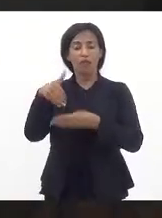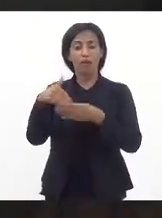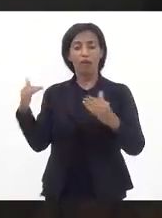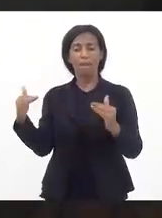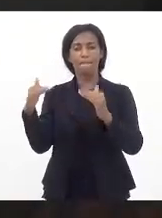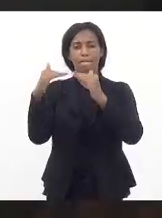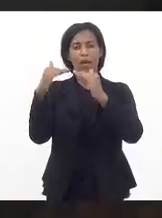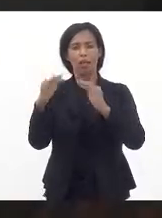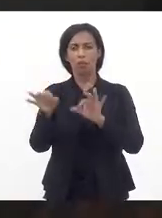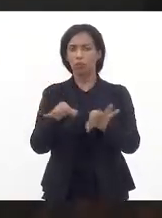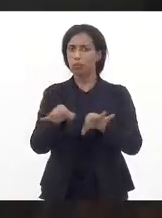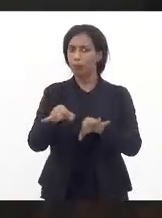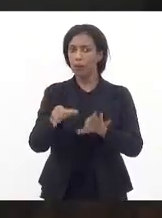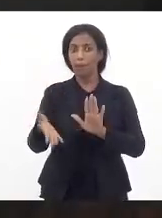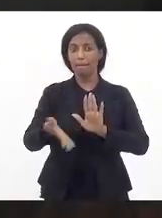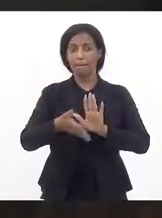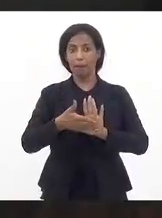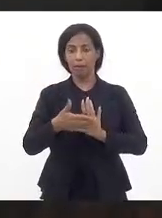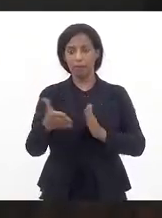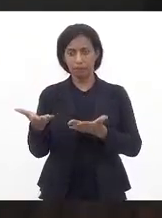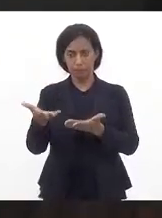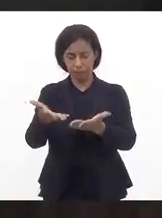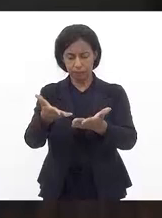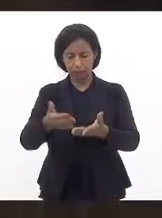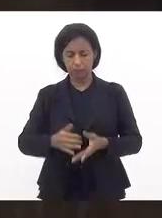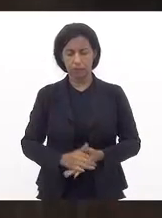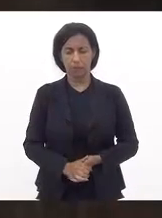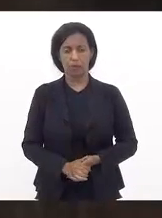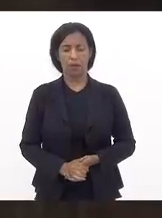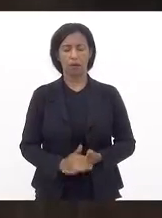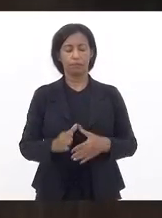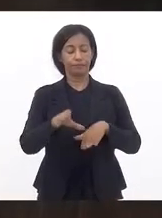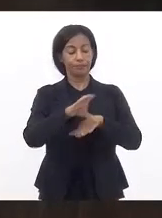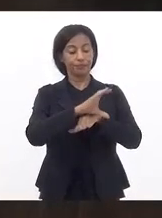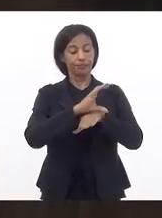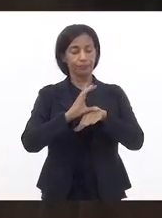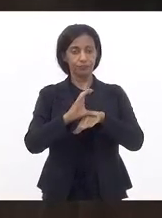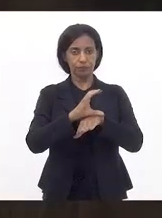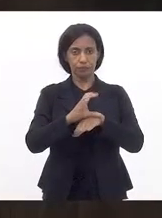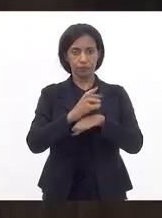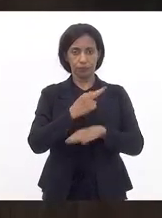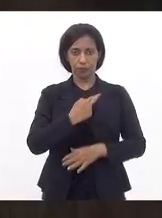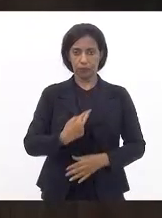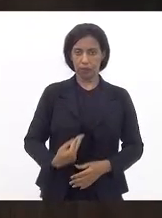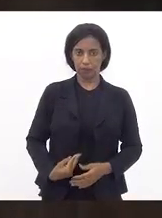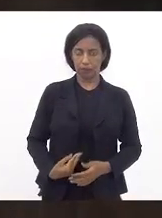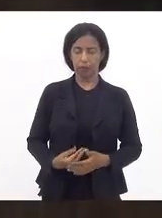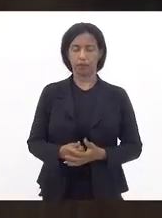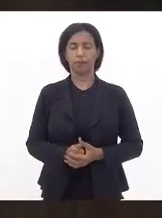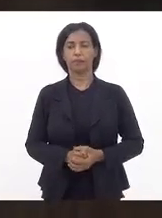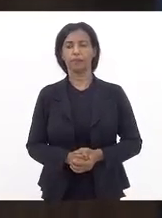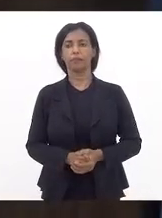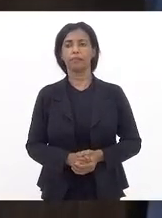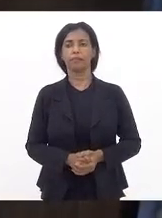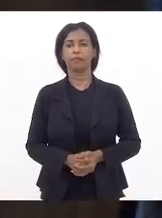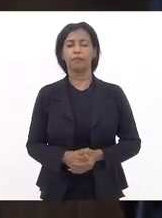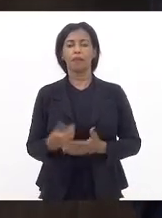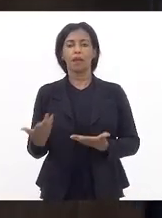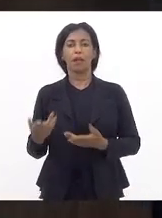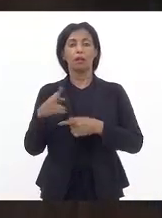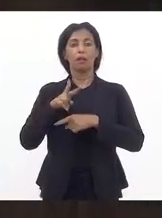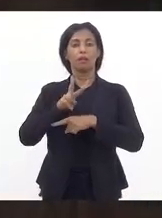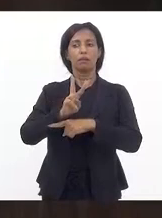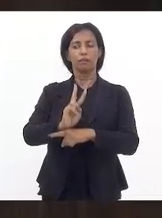o mérito do projeto tá dando parecer pois não Deputado Luiz Paulo a Constituição da República que a senhora presidente ela